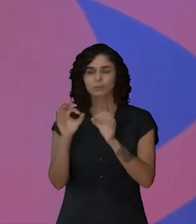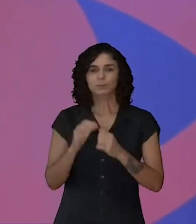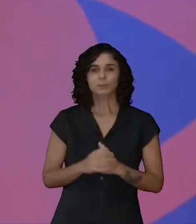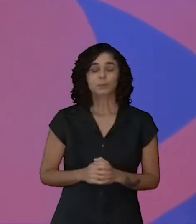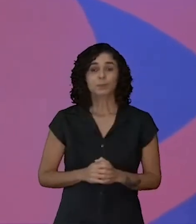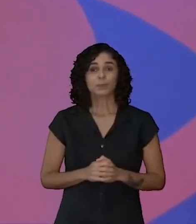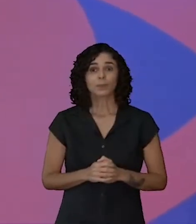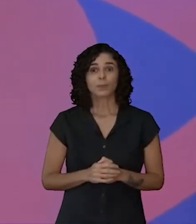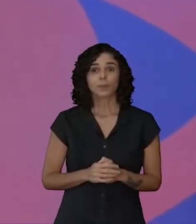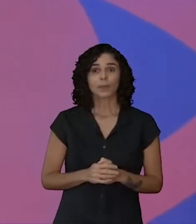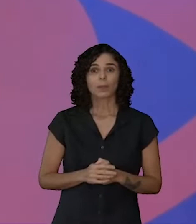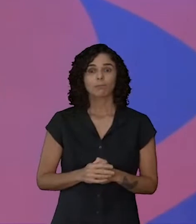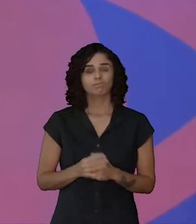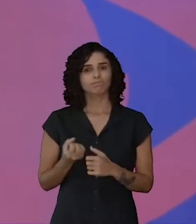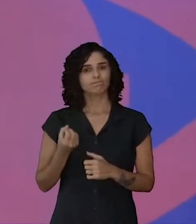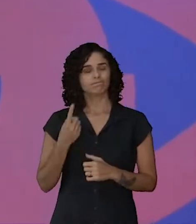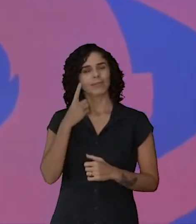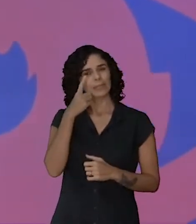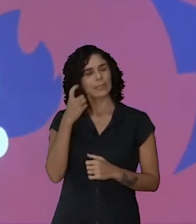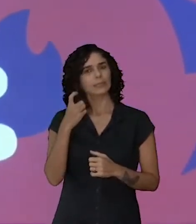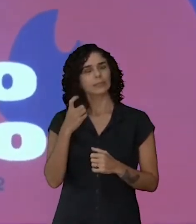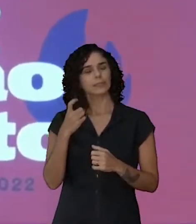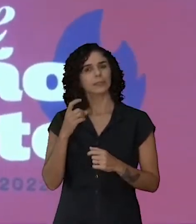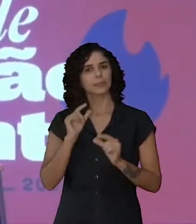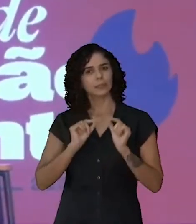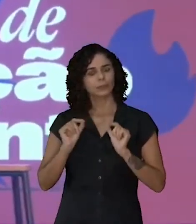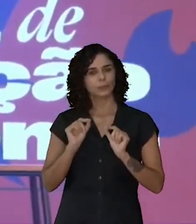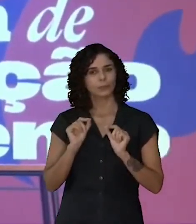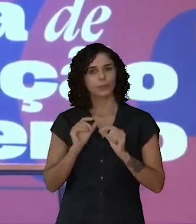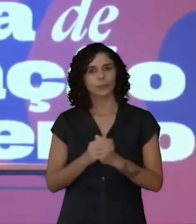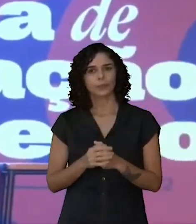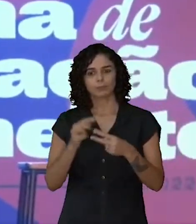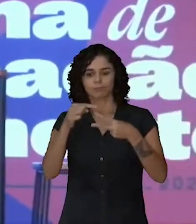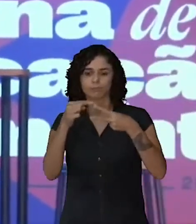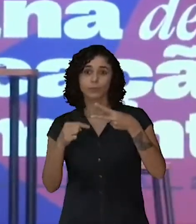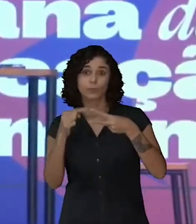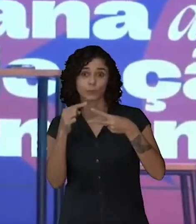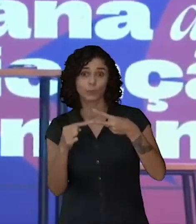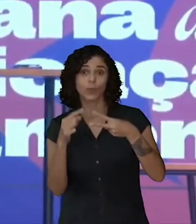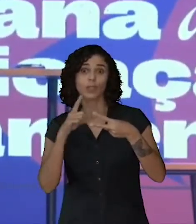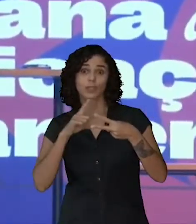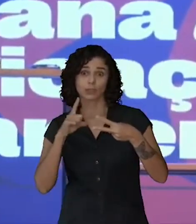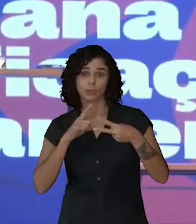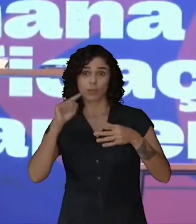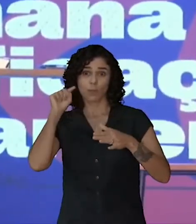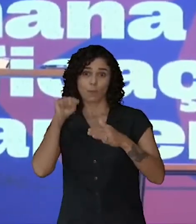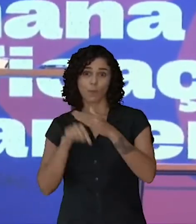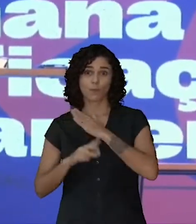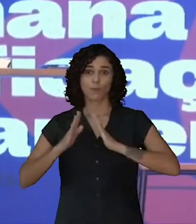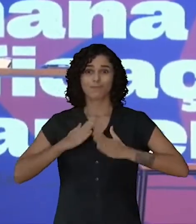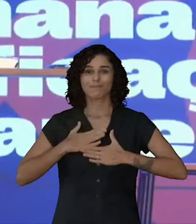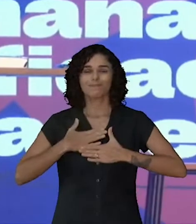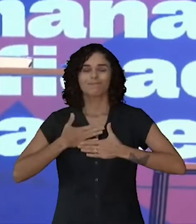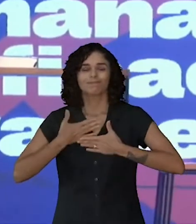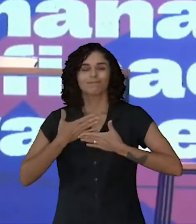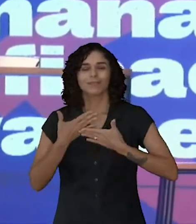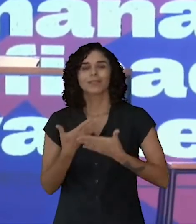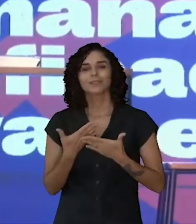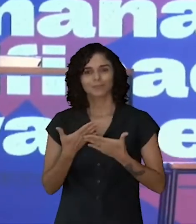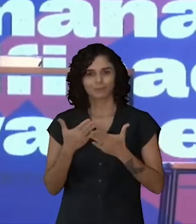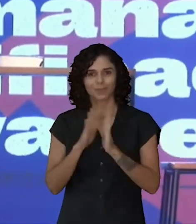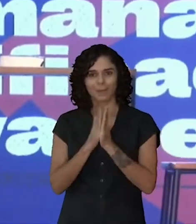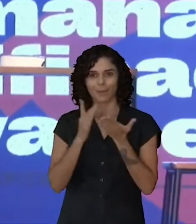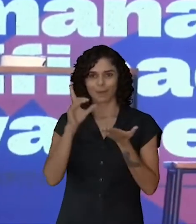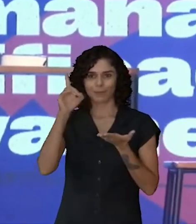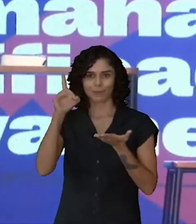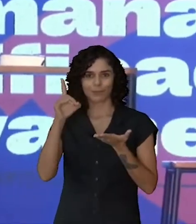É interessante que nos 2 casos havia uma profunda paixão pela palavra, uma